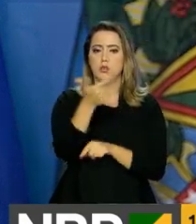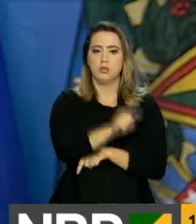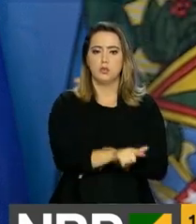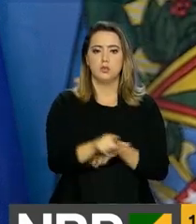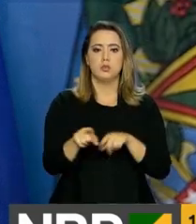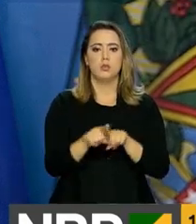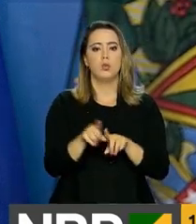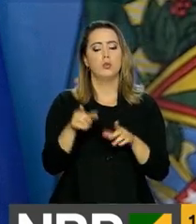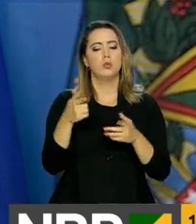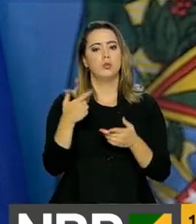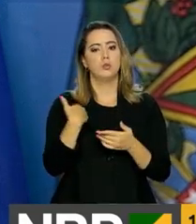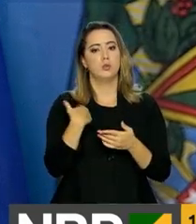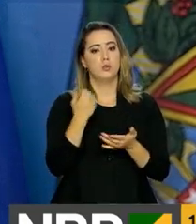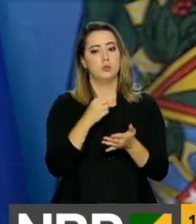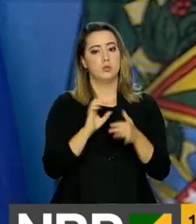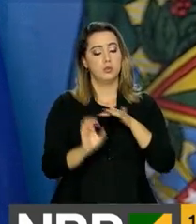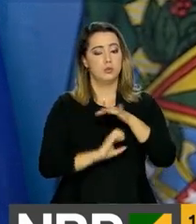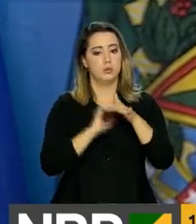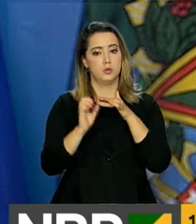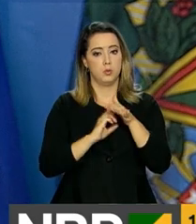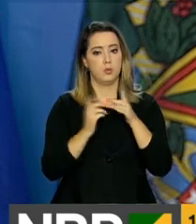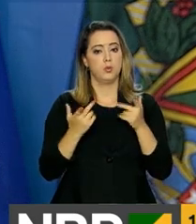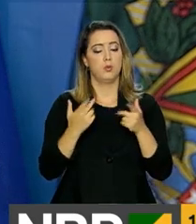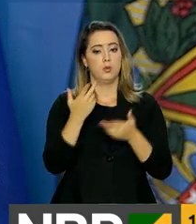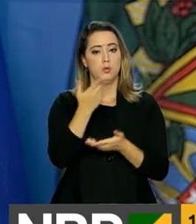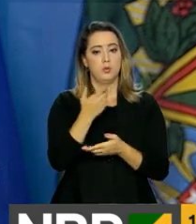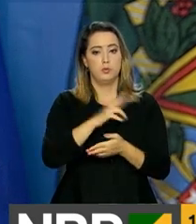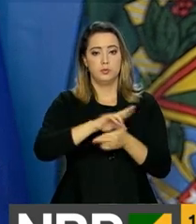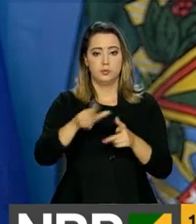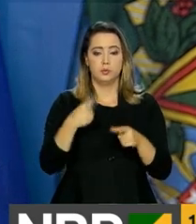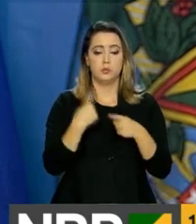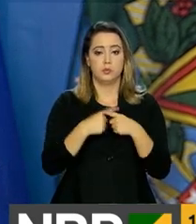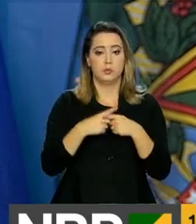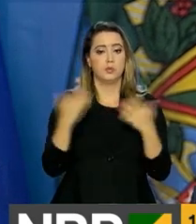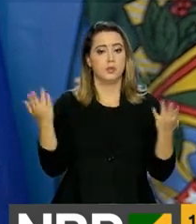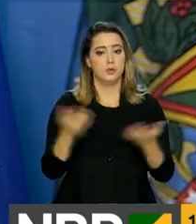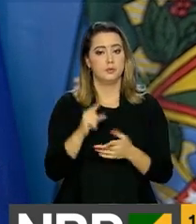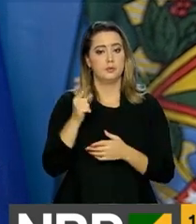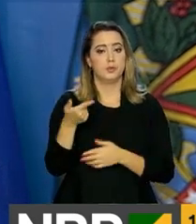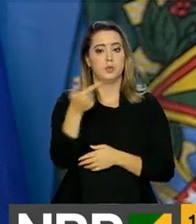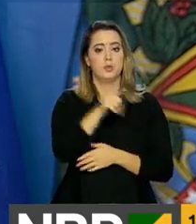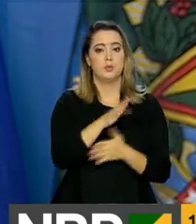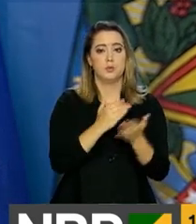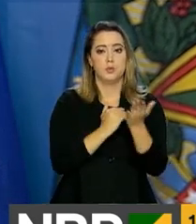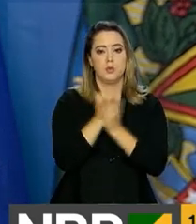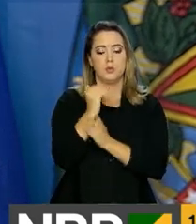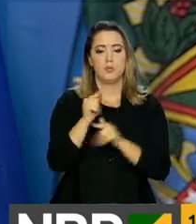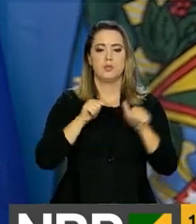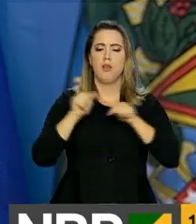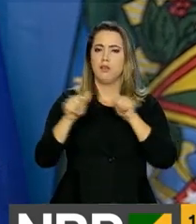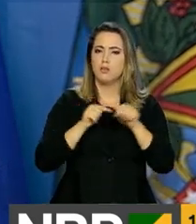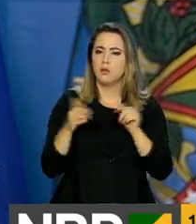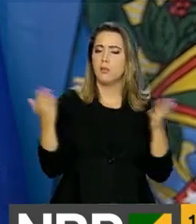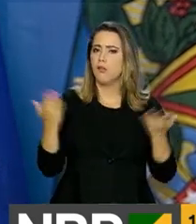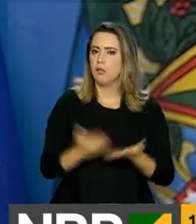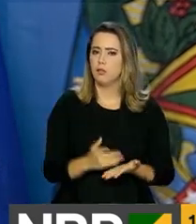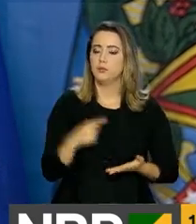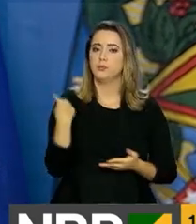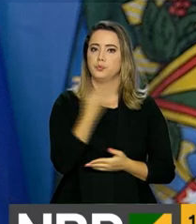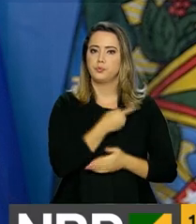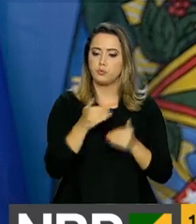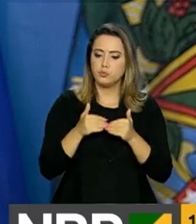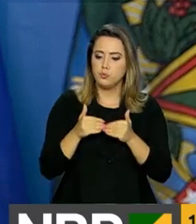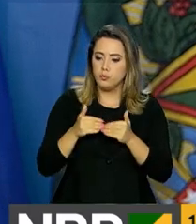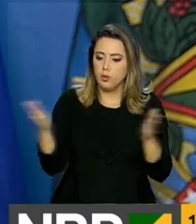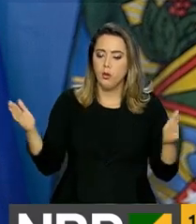formalizado estará por causa da mobilização trabalhista e outros porque iniciaram uma atividade nós abrimos